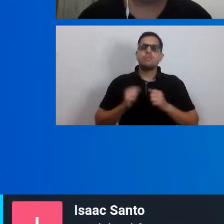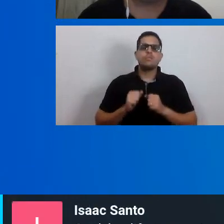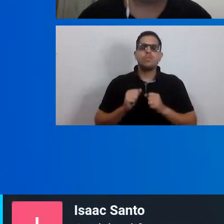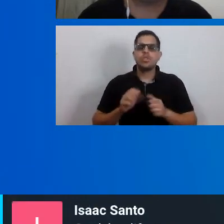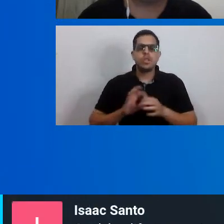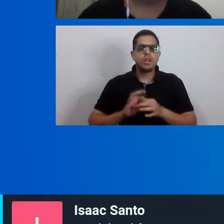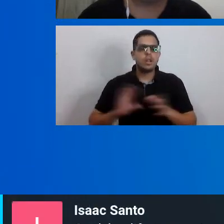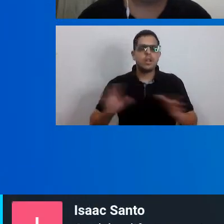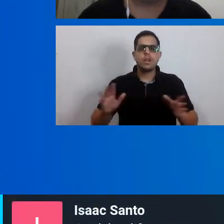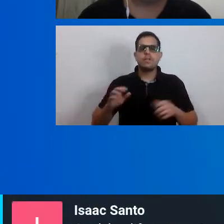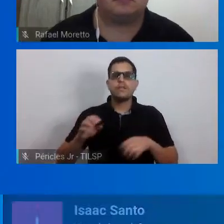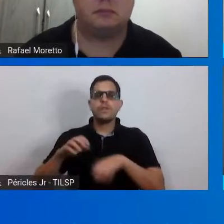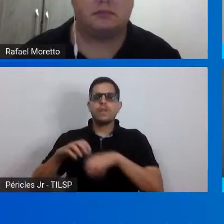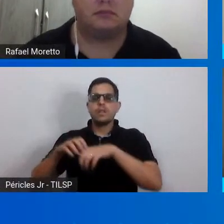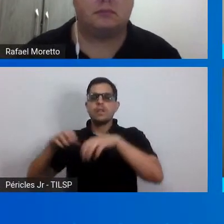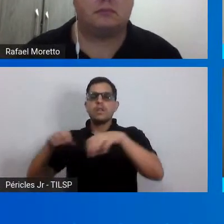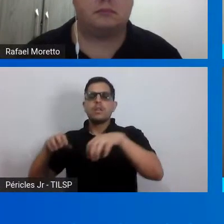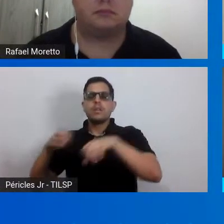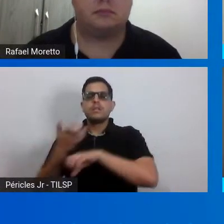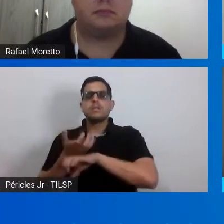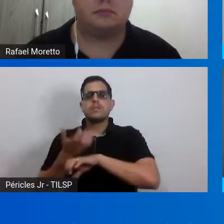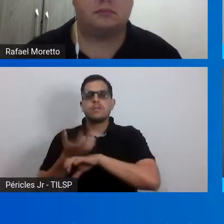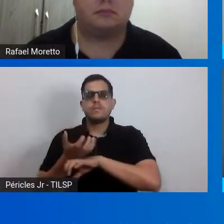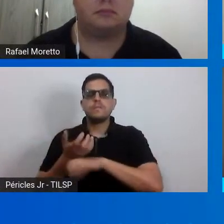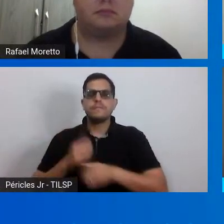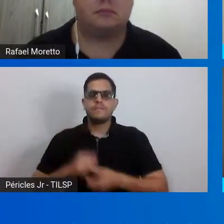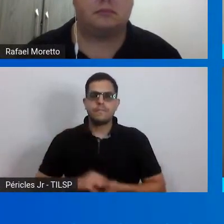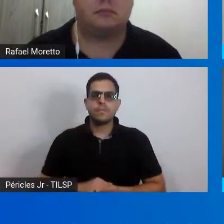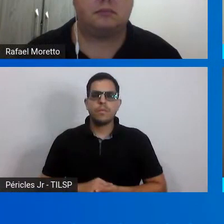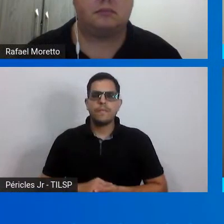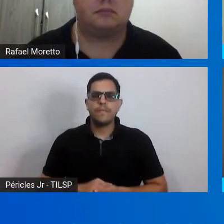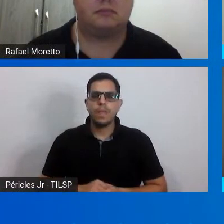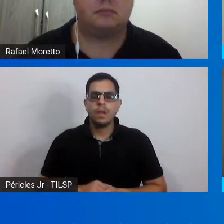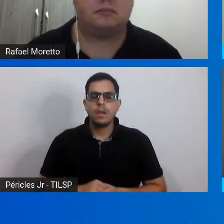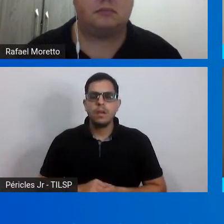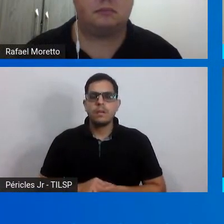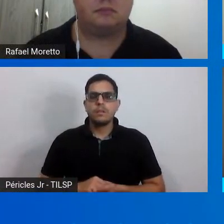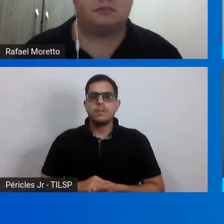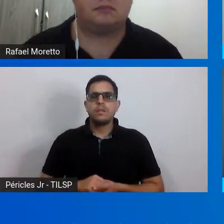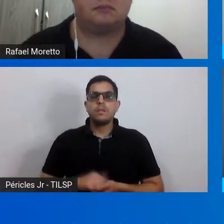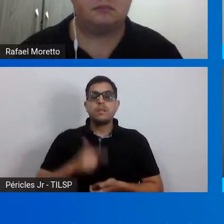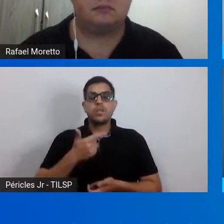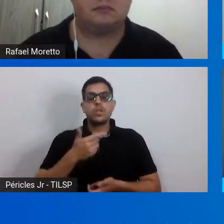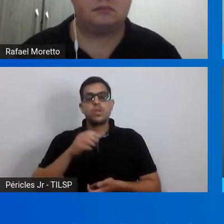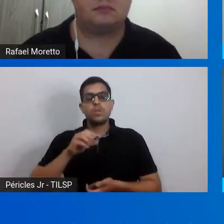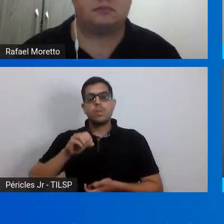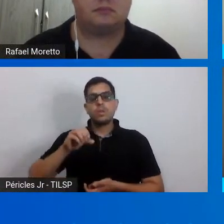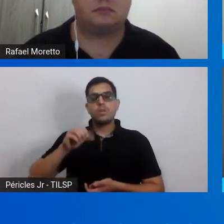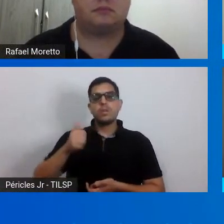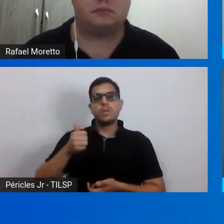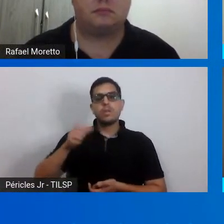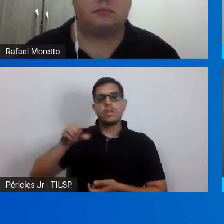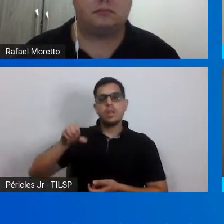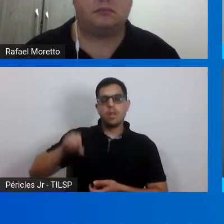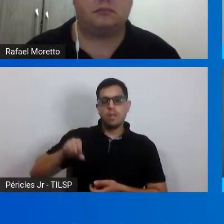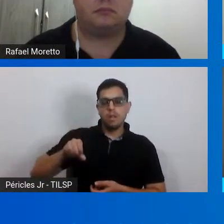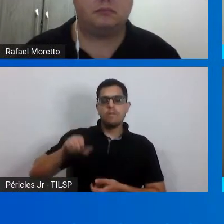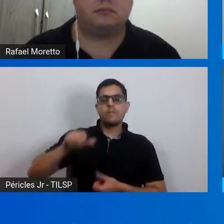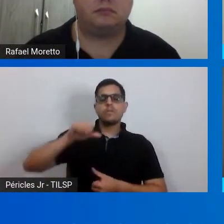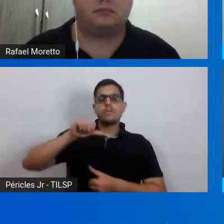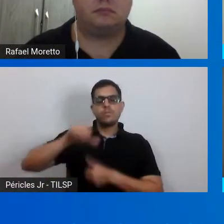poderiam ofertar em disciplinas de educação à distância somente em 2019 é que isso foi